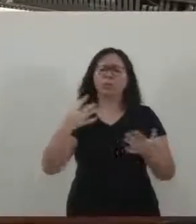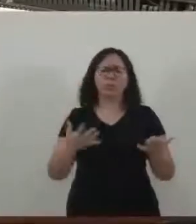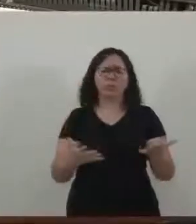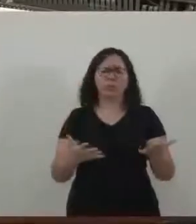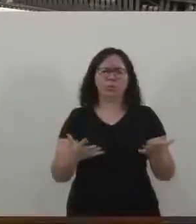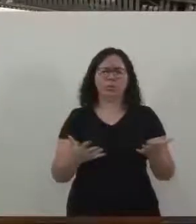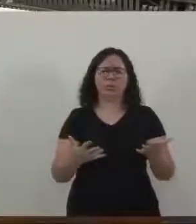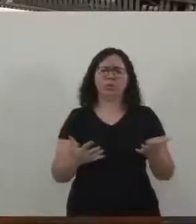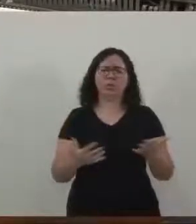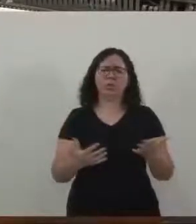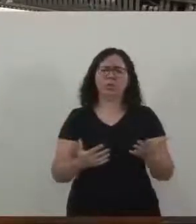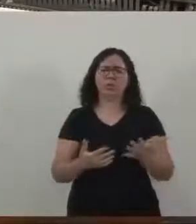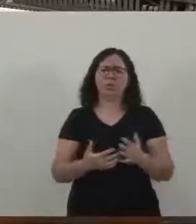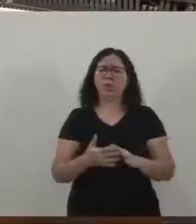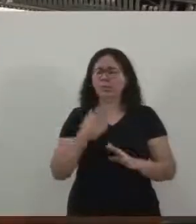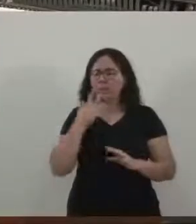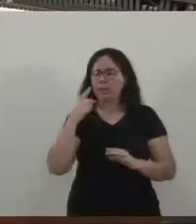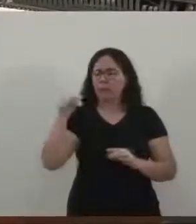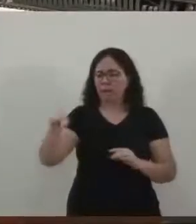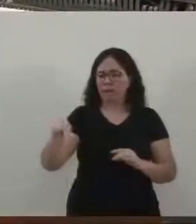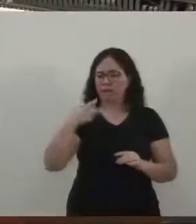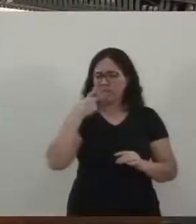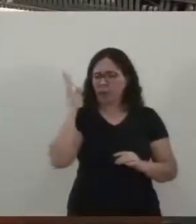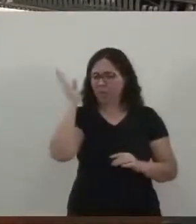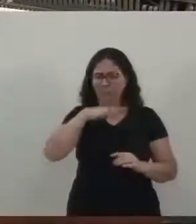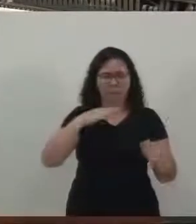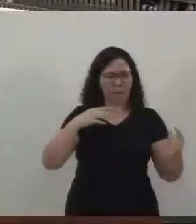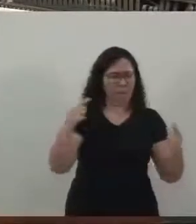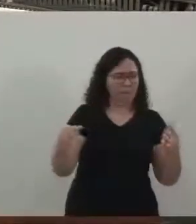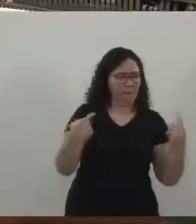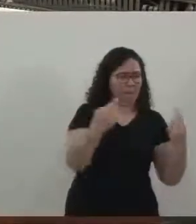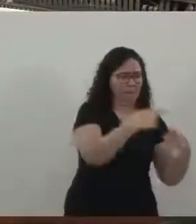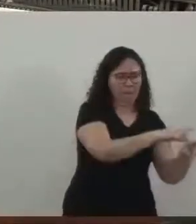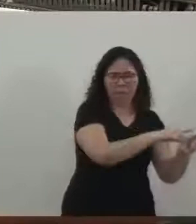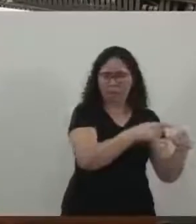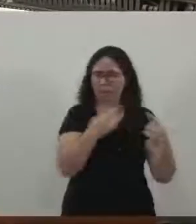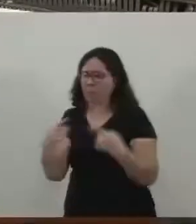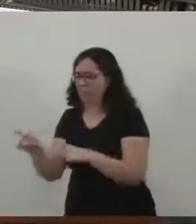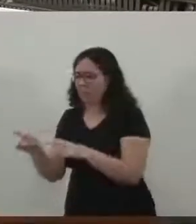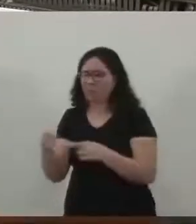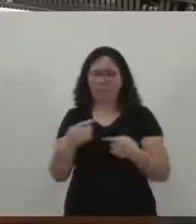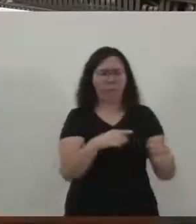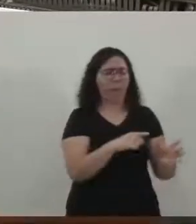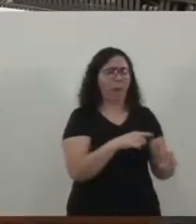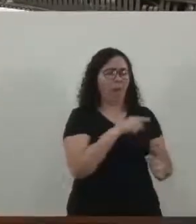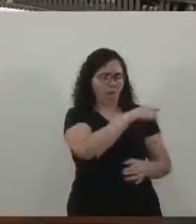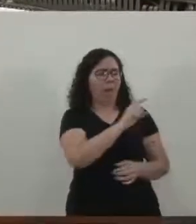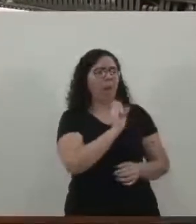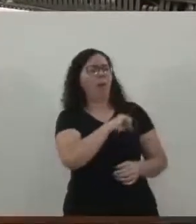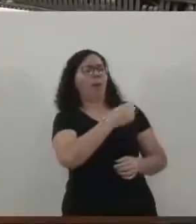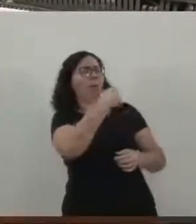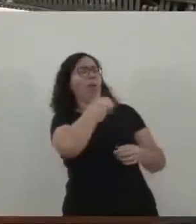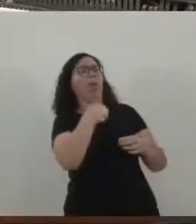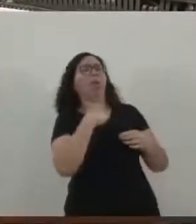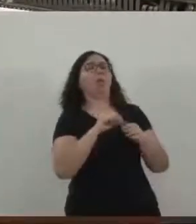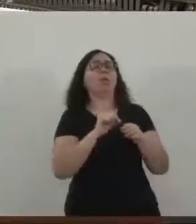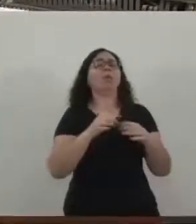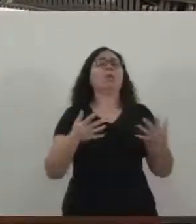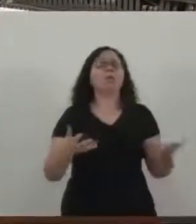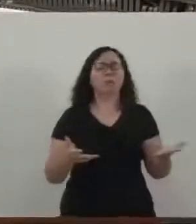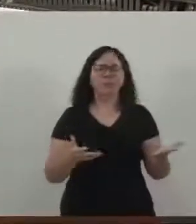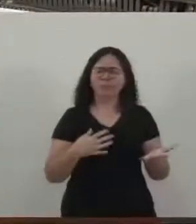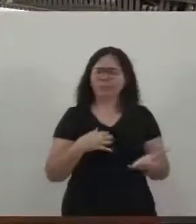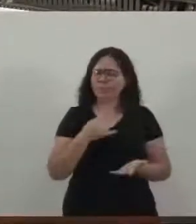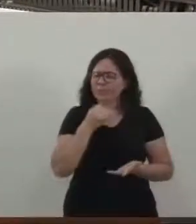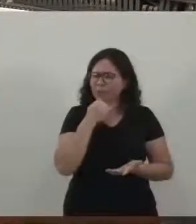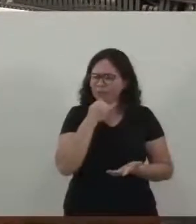outro. E é 6 falando meia dúzia. O que não pode por você, pode para mim, muitas vezes a gente vê pessoas fazendo. Né, vereador Florentino? É triste ver